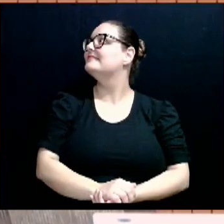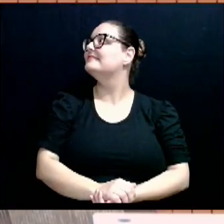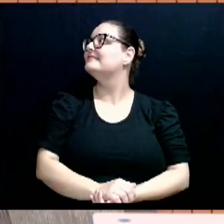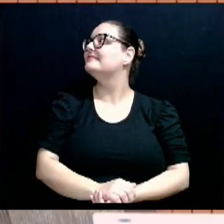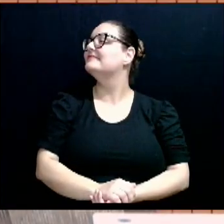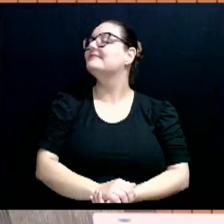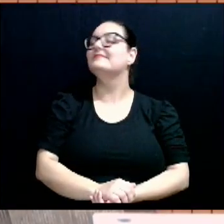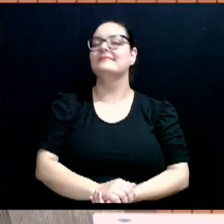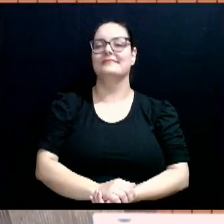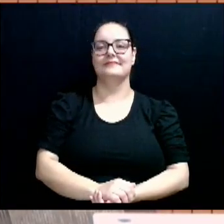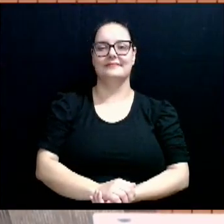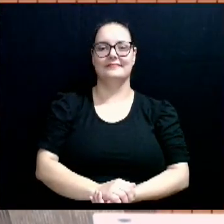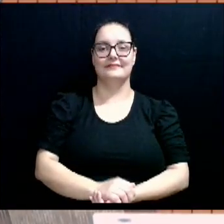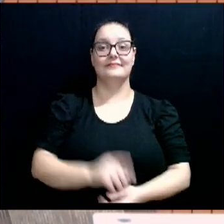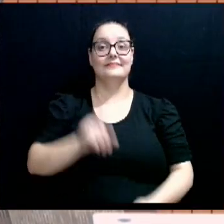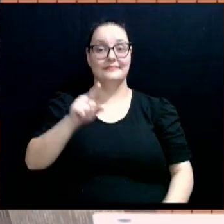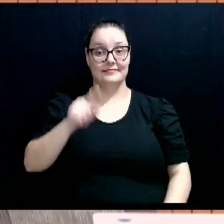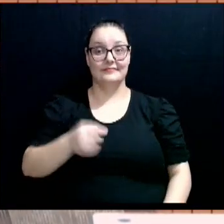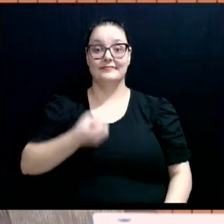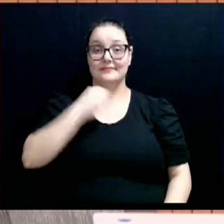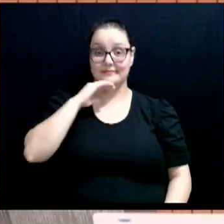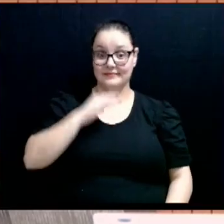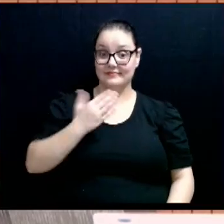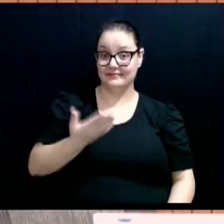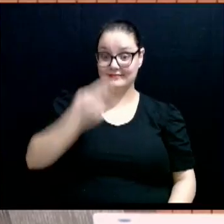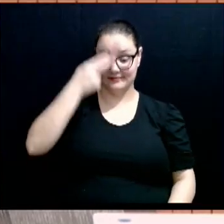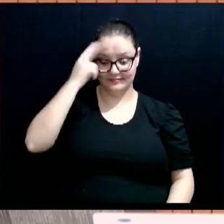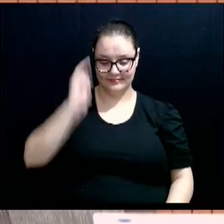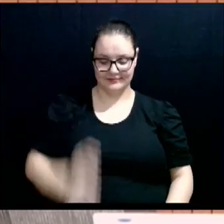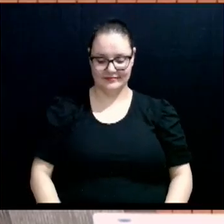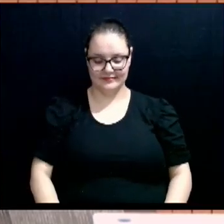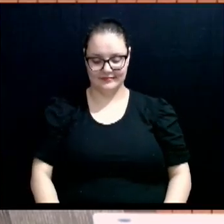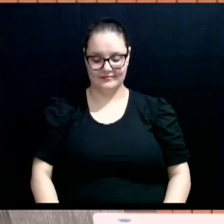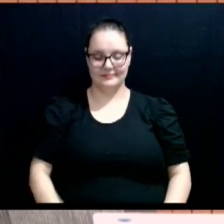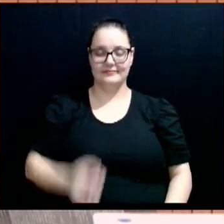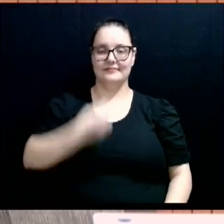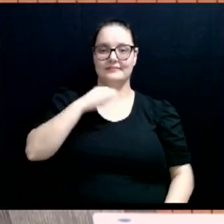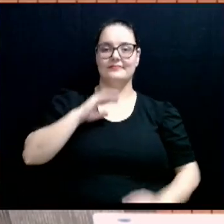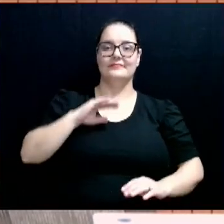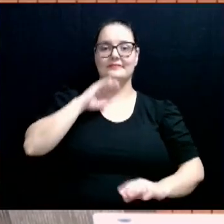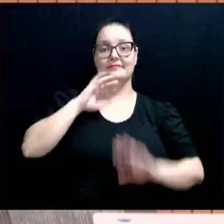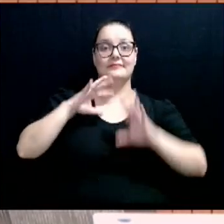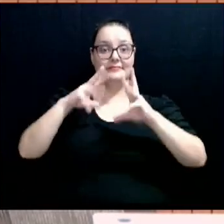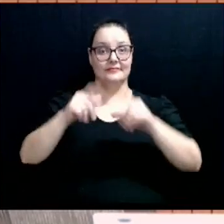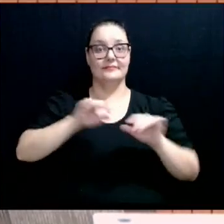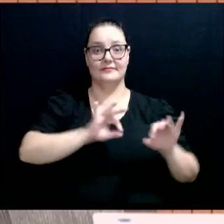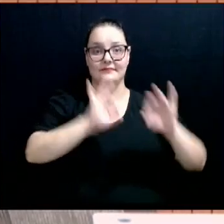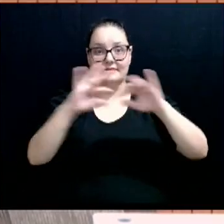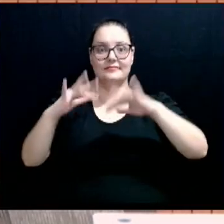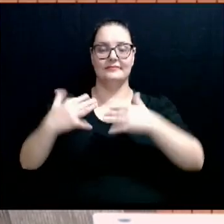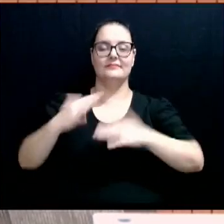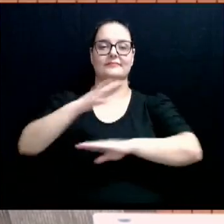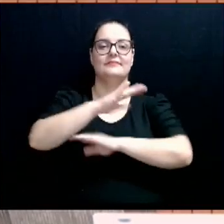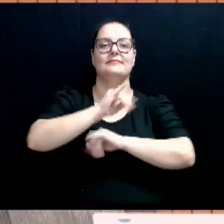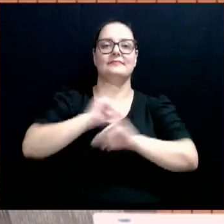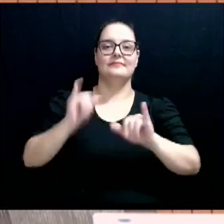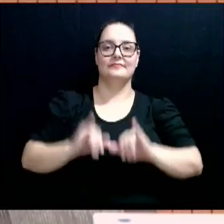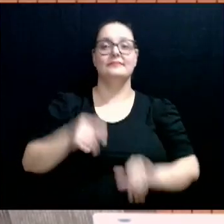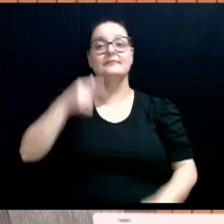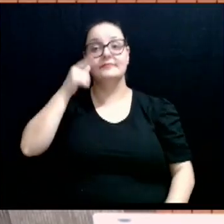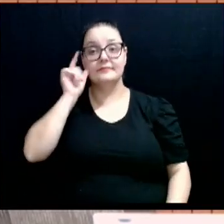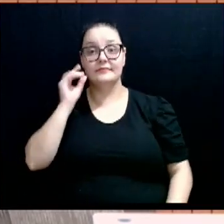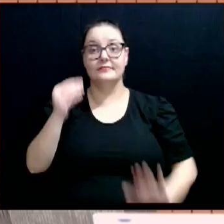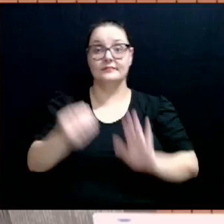É isso aí, boa tarde para você, Gabriel Castro, boa tarde para todo mundo acompanhando o Câmara Notícia. Portanto, ontem foi a última